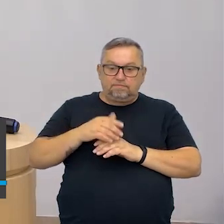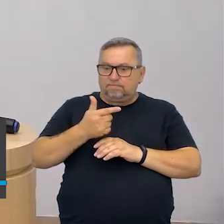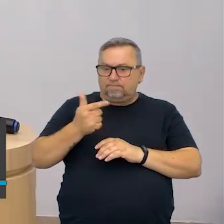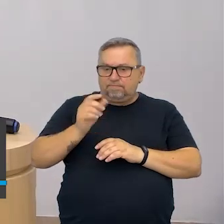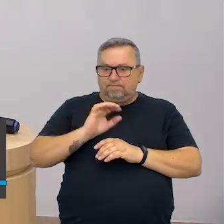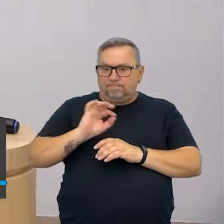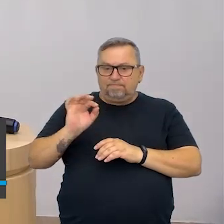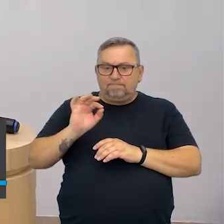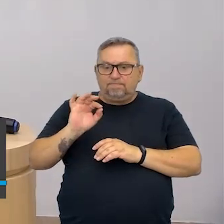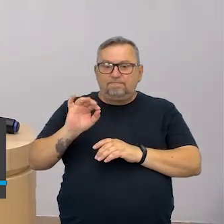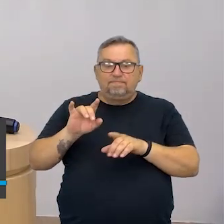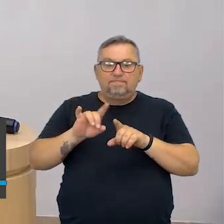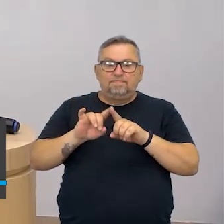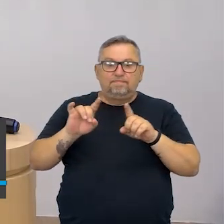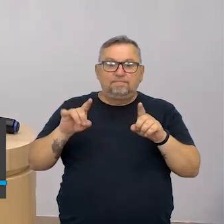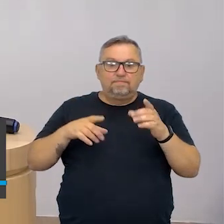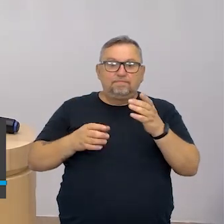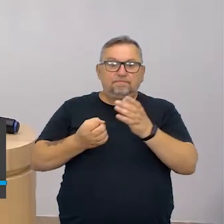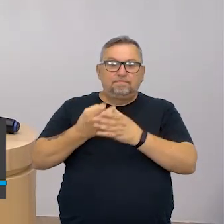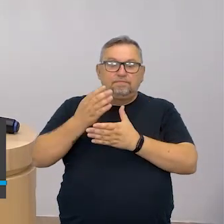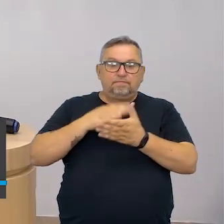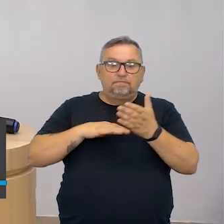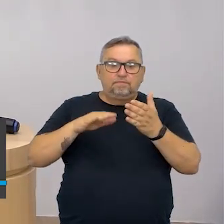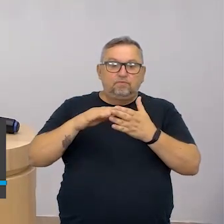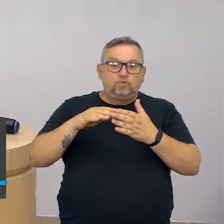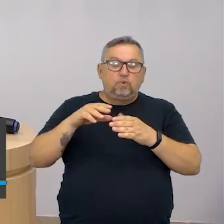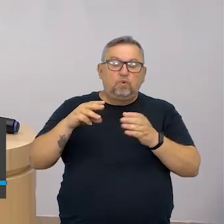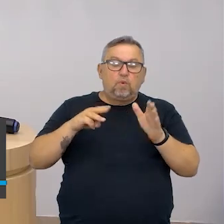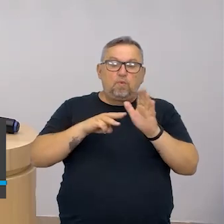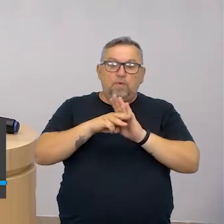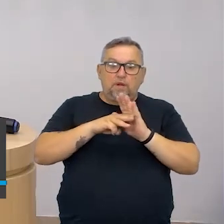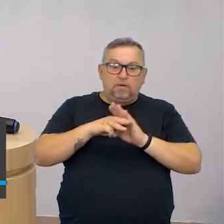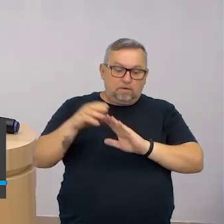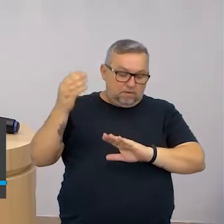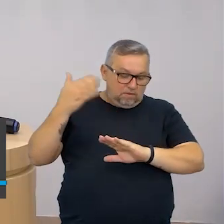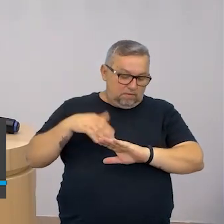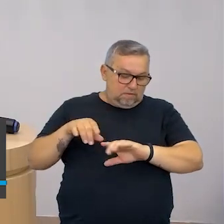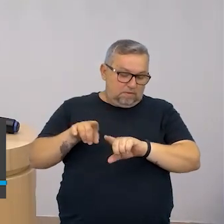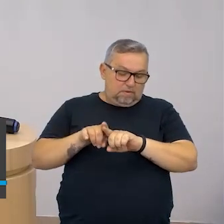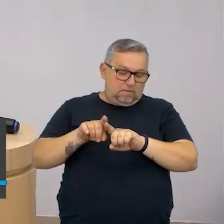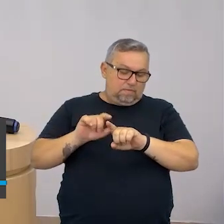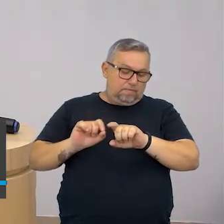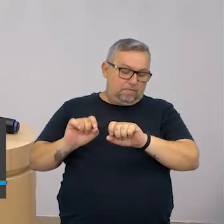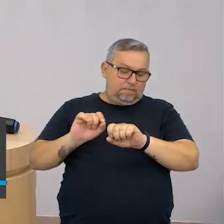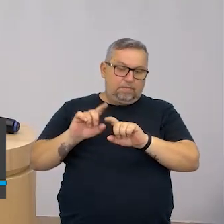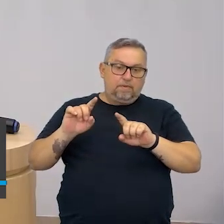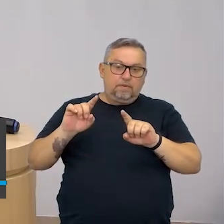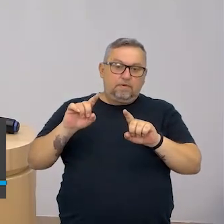muita coisa, mas que criou todo um método para provar uma suposta